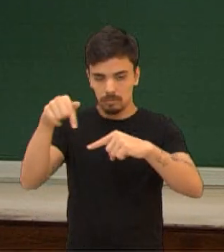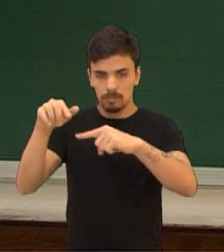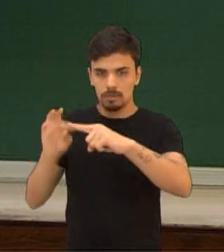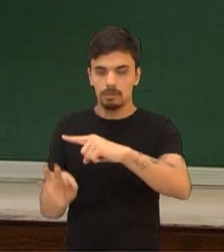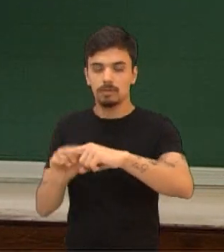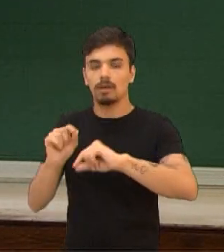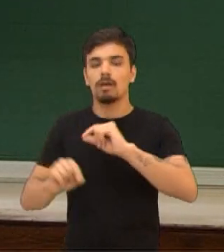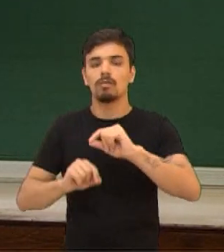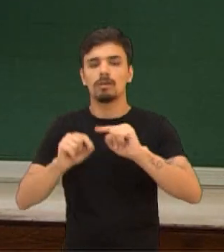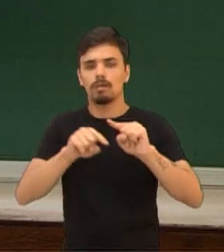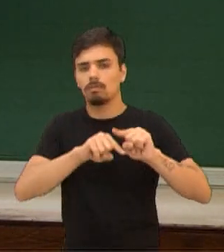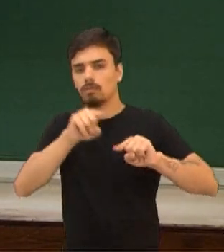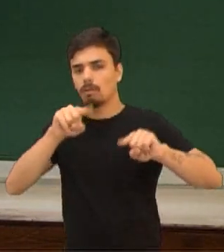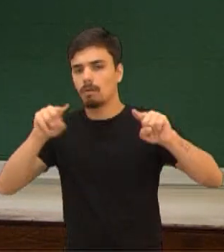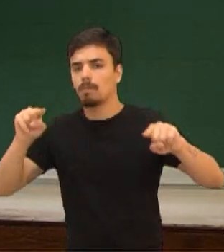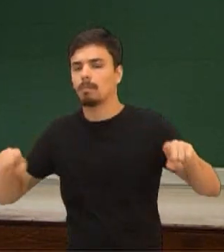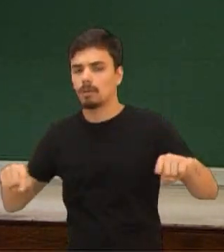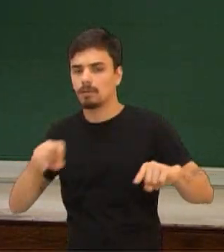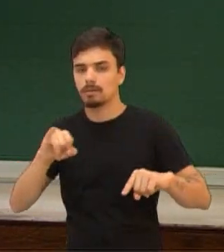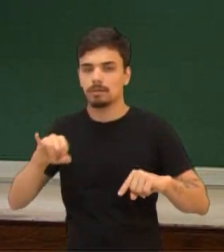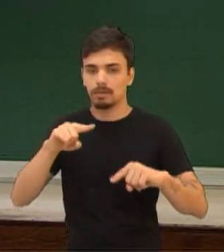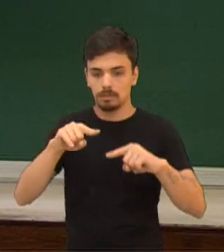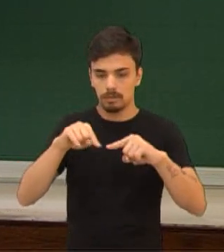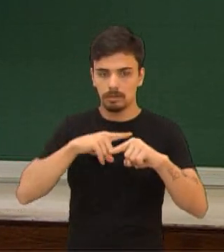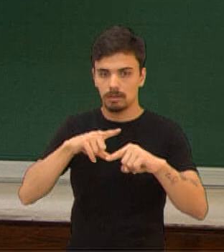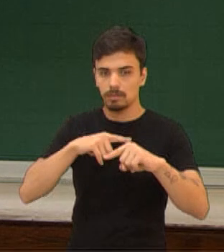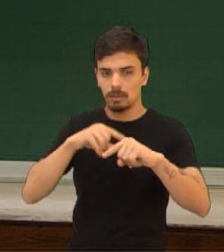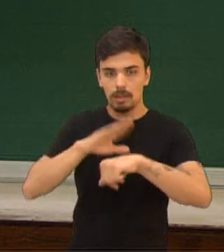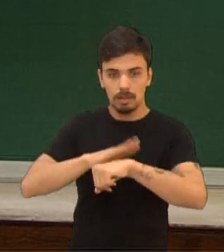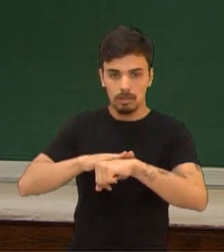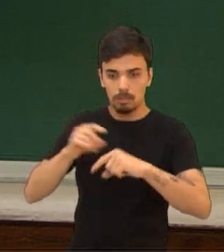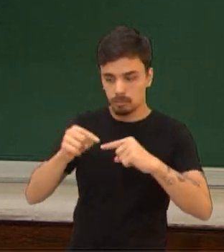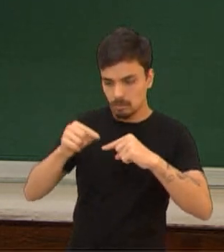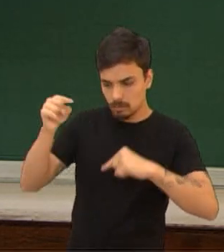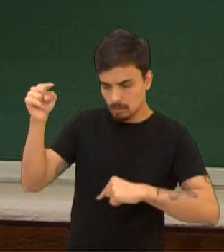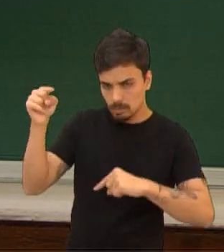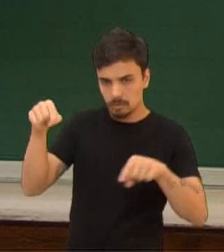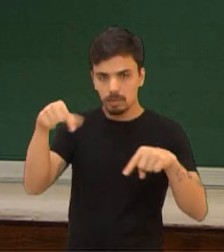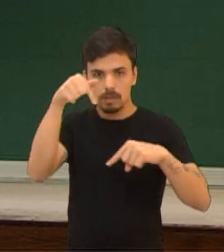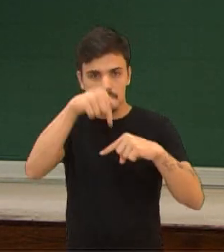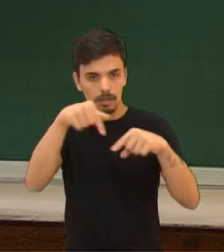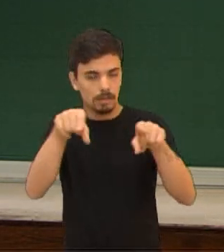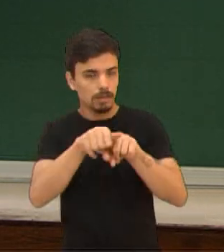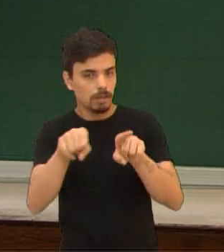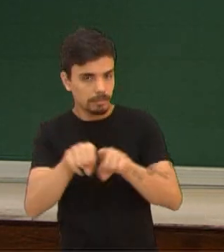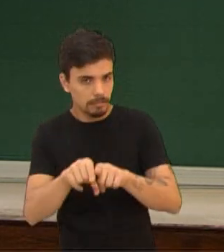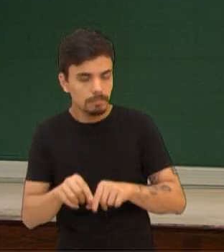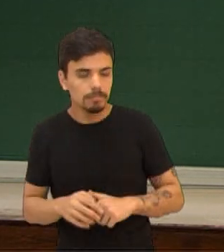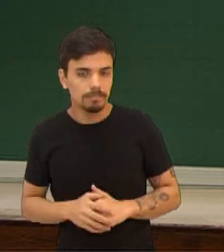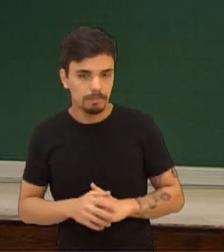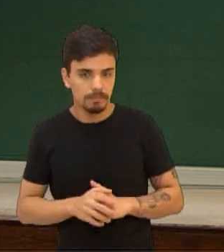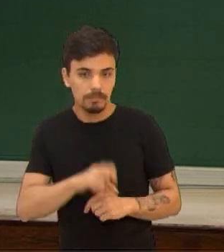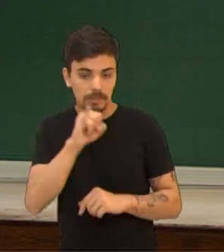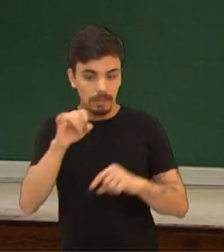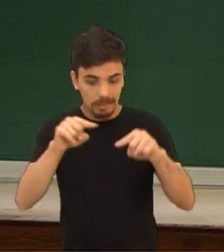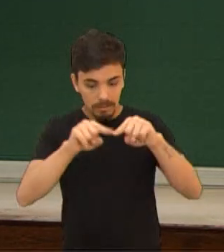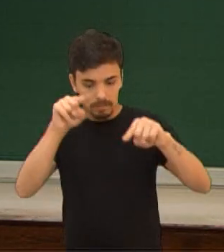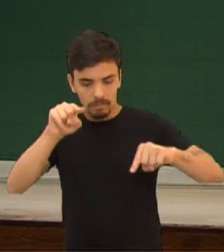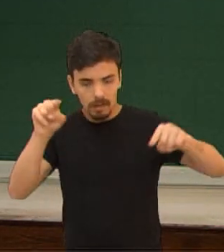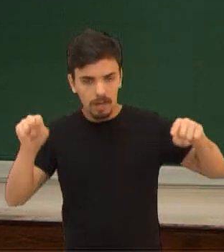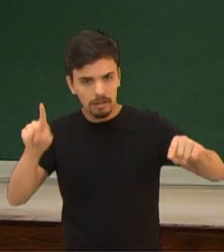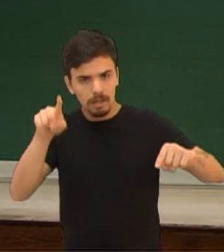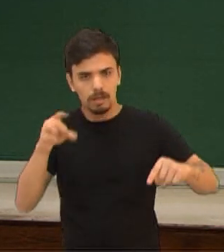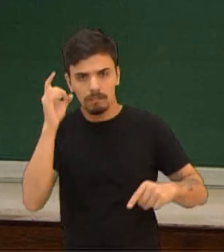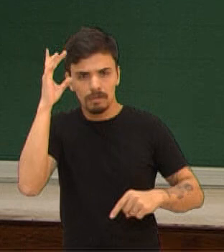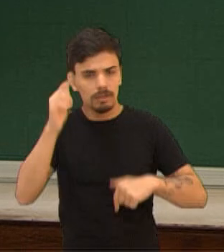são variáveis. Quando o tempo cresce, a carga também cresce. Então são variáveis. E essas variáveis, é mais